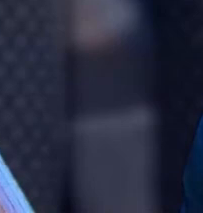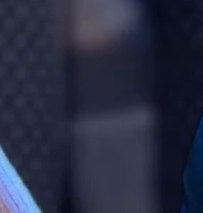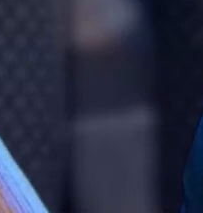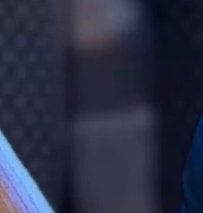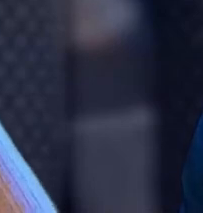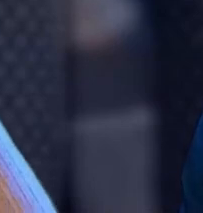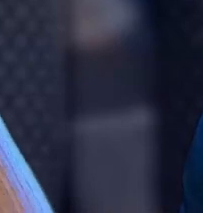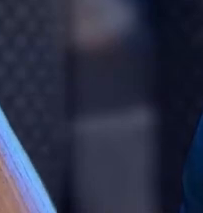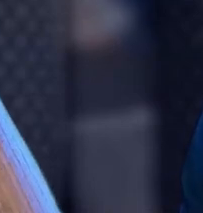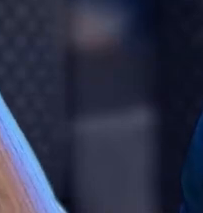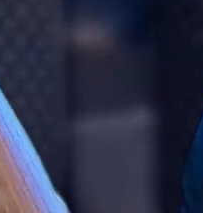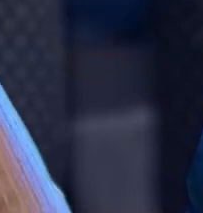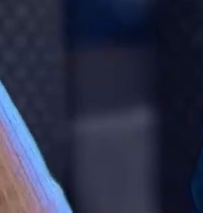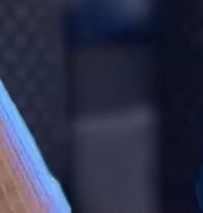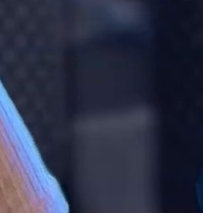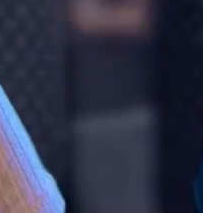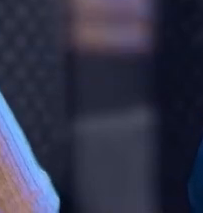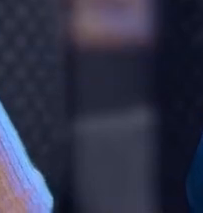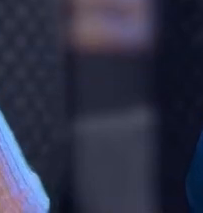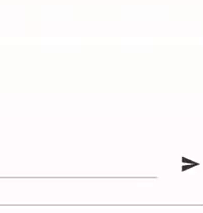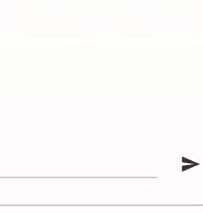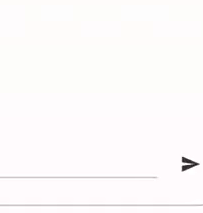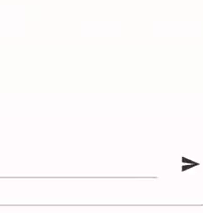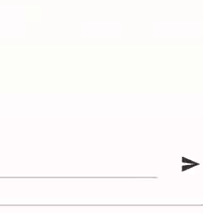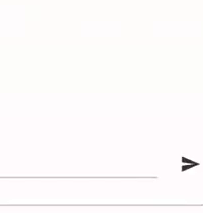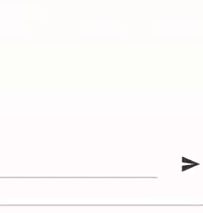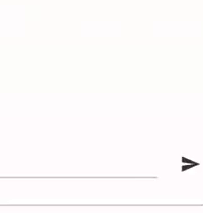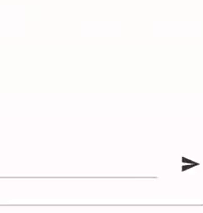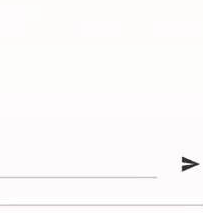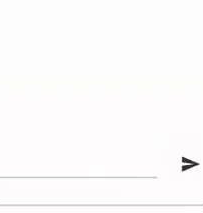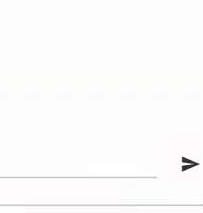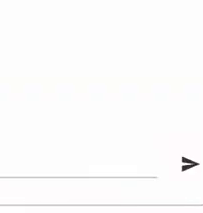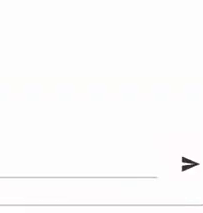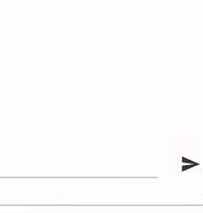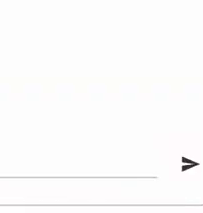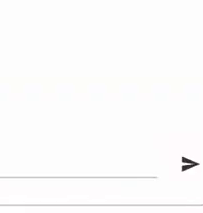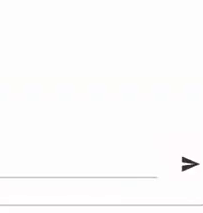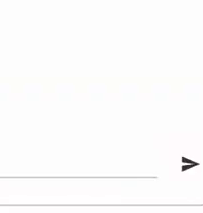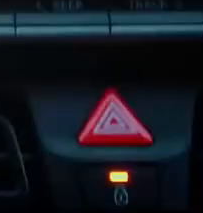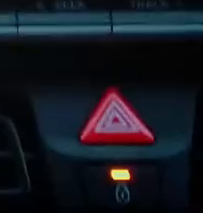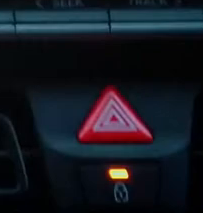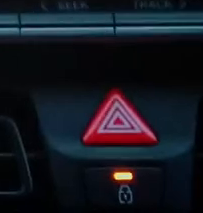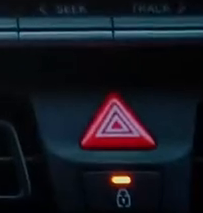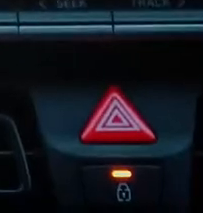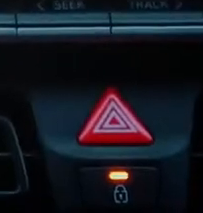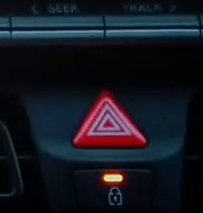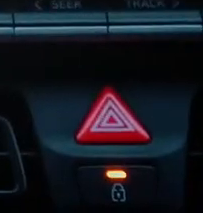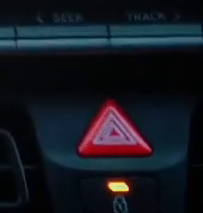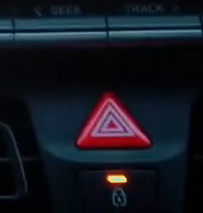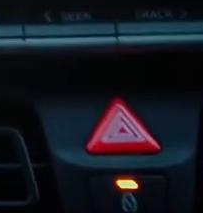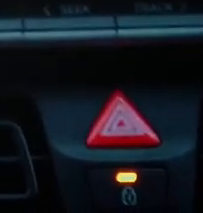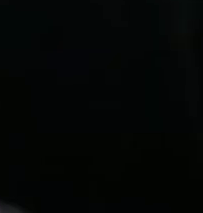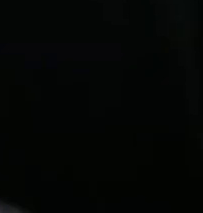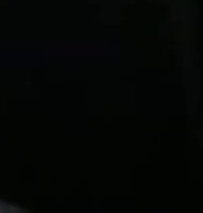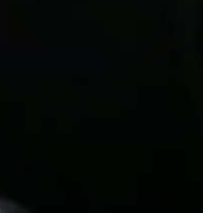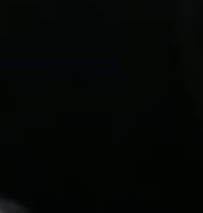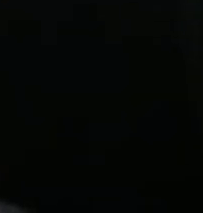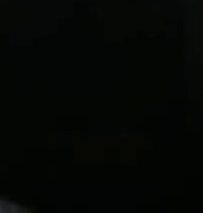elas expandindo as diferentes formas de contar e ouvir